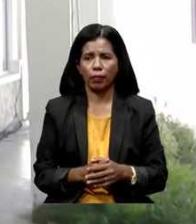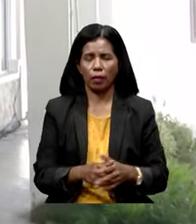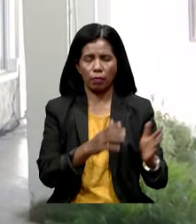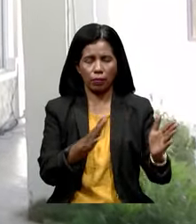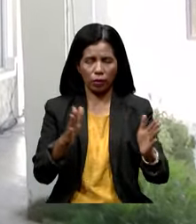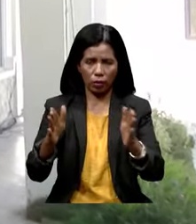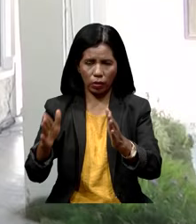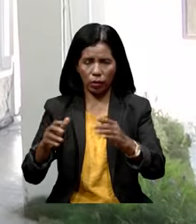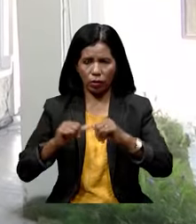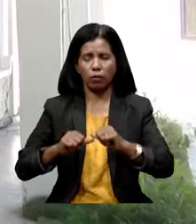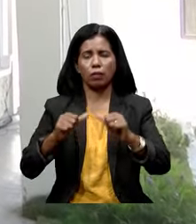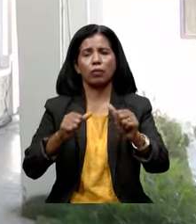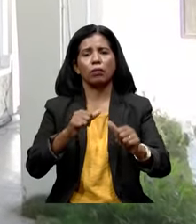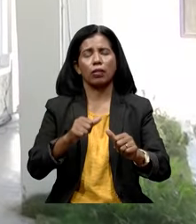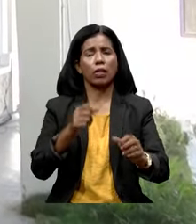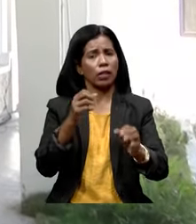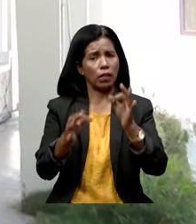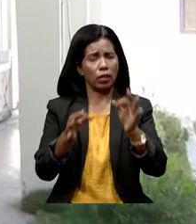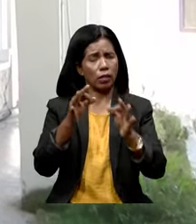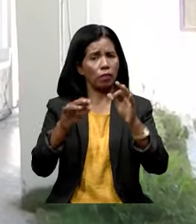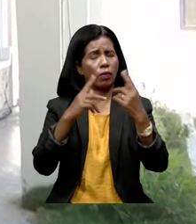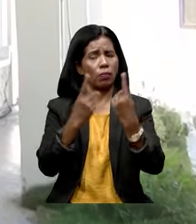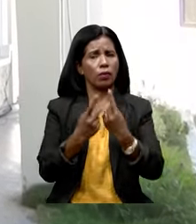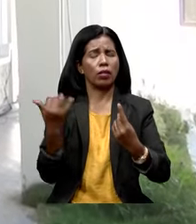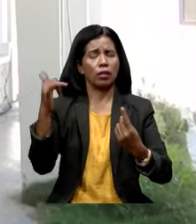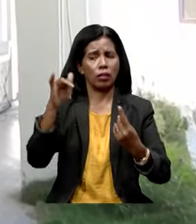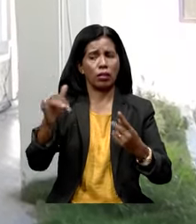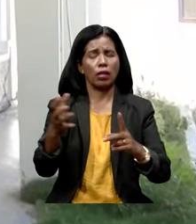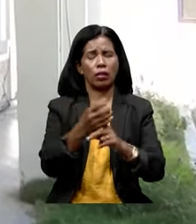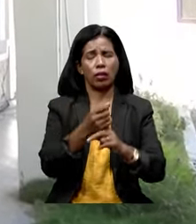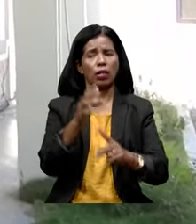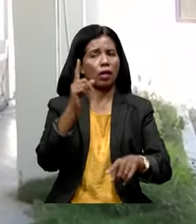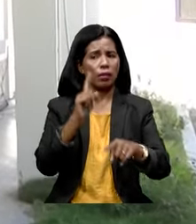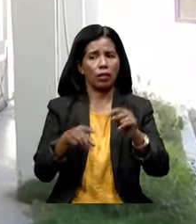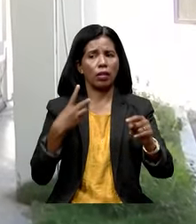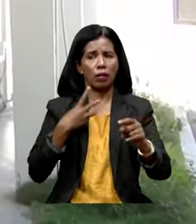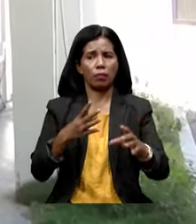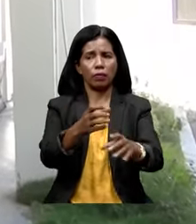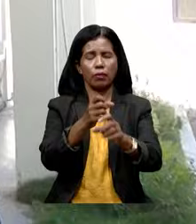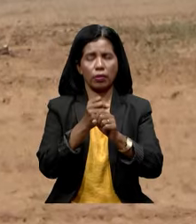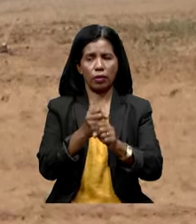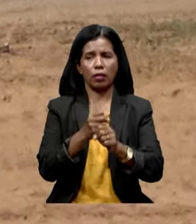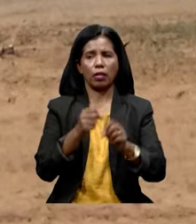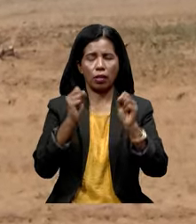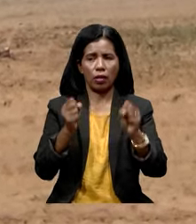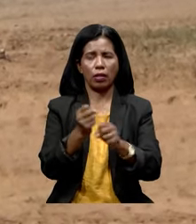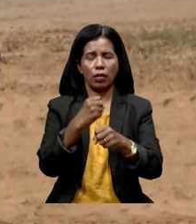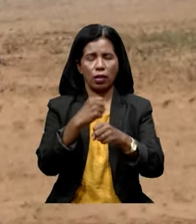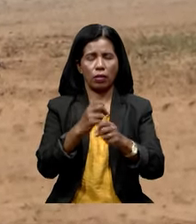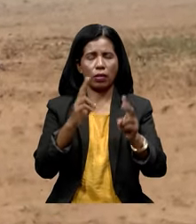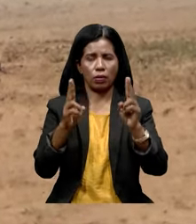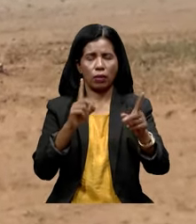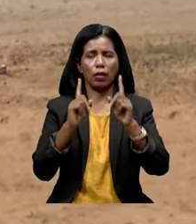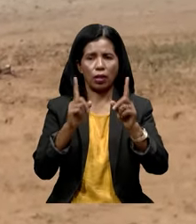processo ne lao se care que companhia ser neve macar na labela a mim foi iniciativa para o liberal intervenção